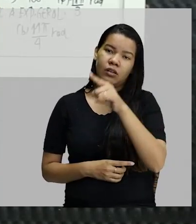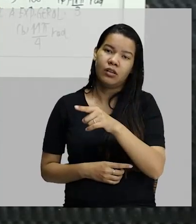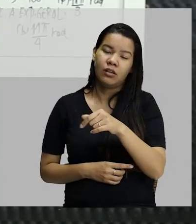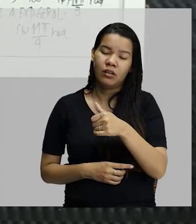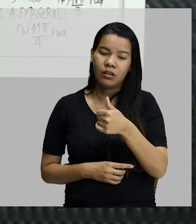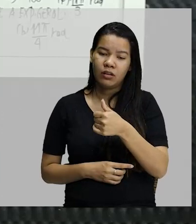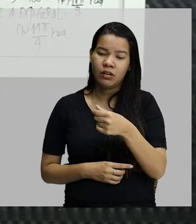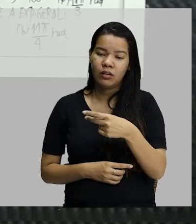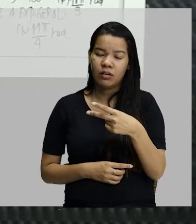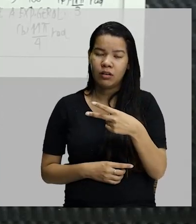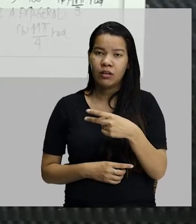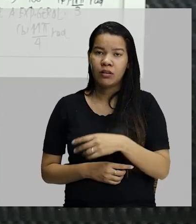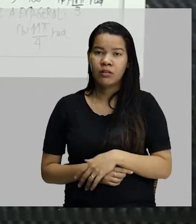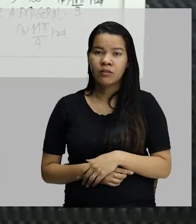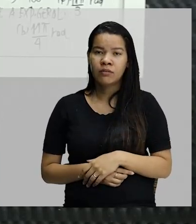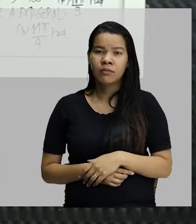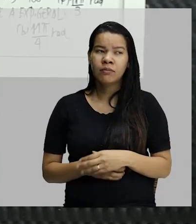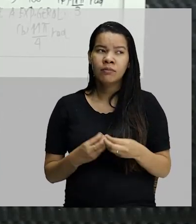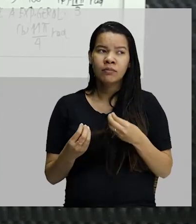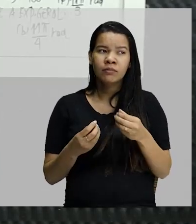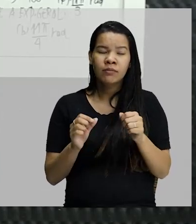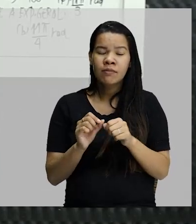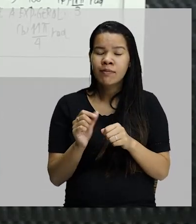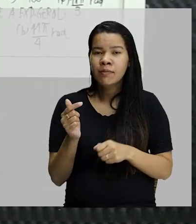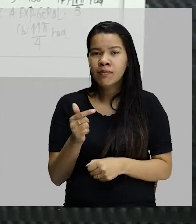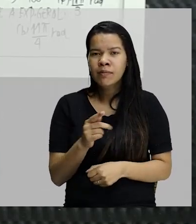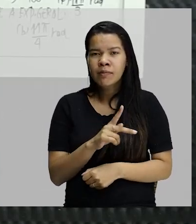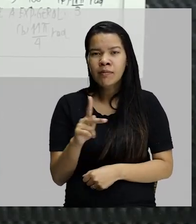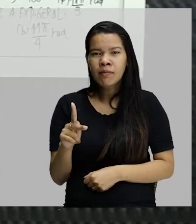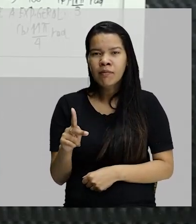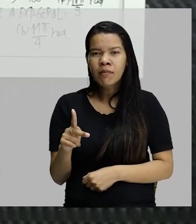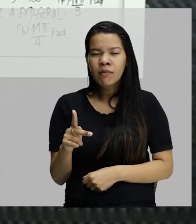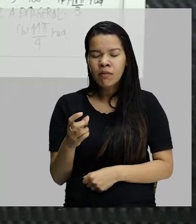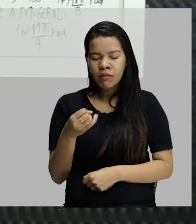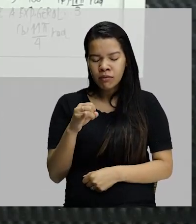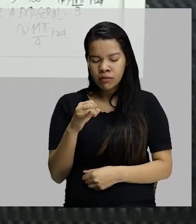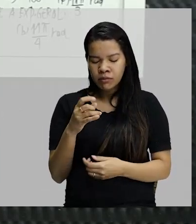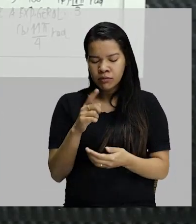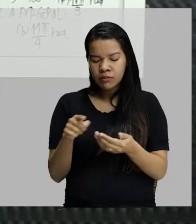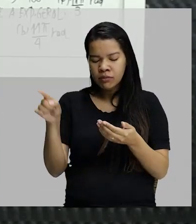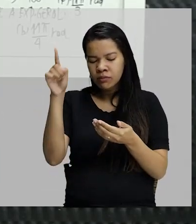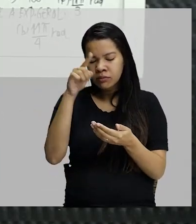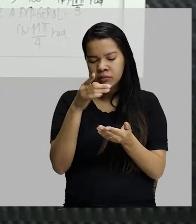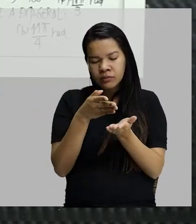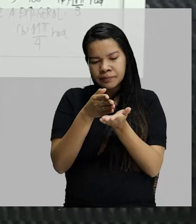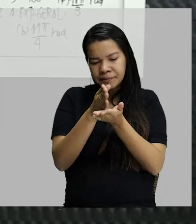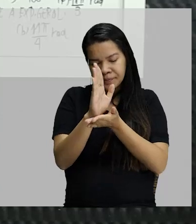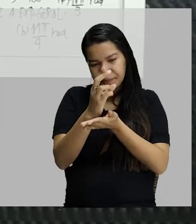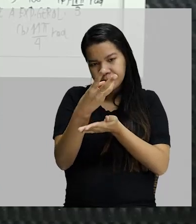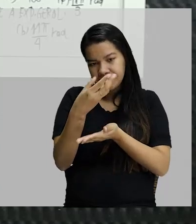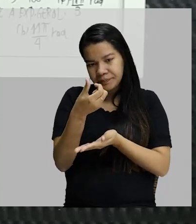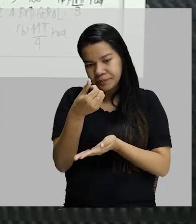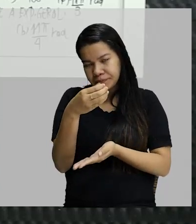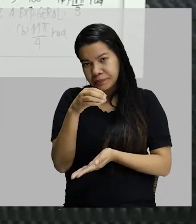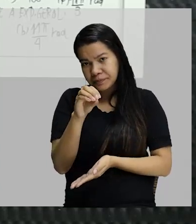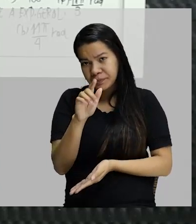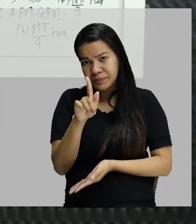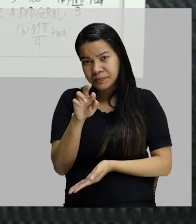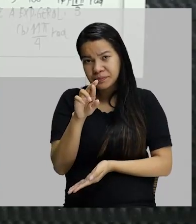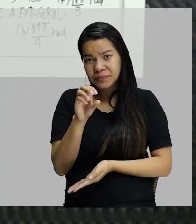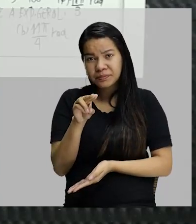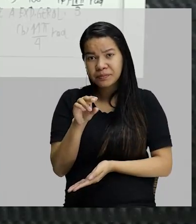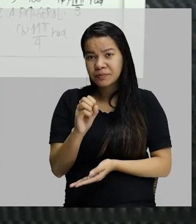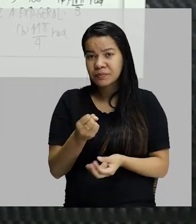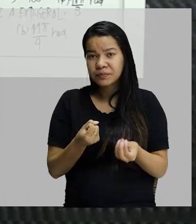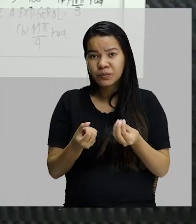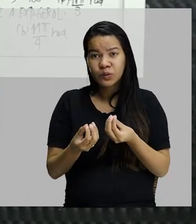Então, como é que eu faço isso, professor? Como se eu tiver um arco aqui que passou de 360 graus, tá? Como é que eu faço